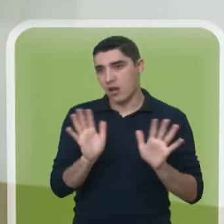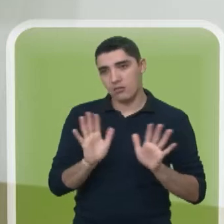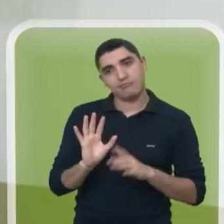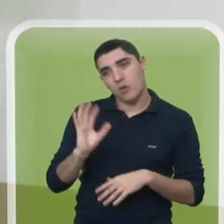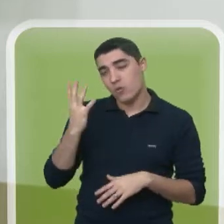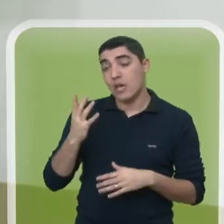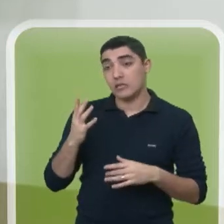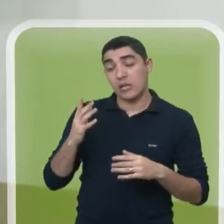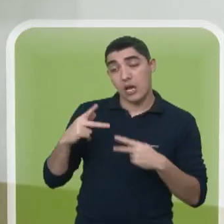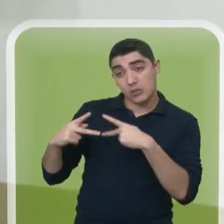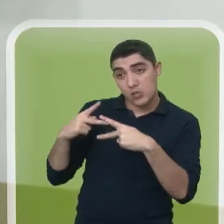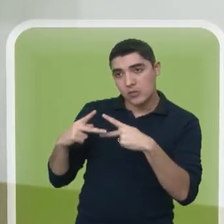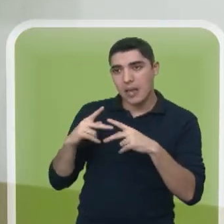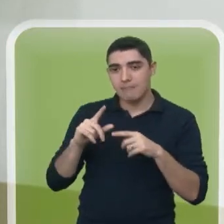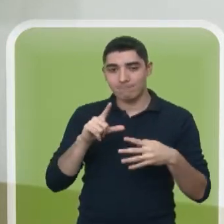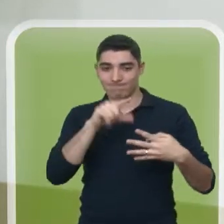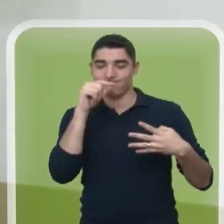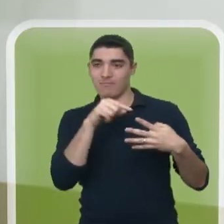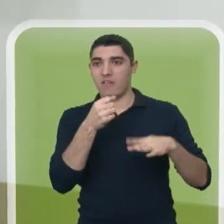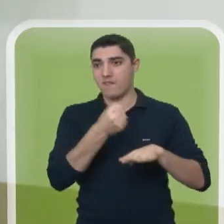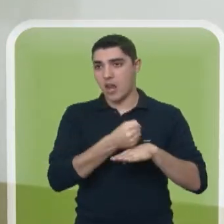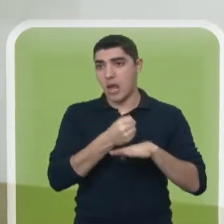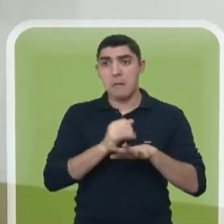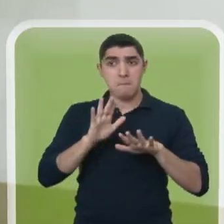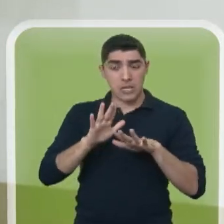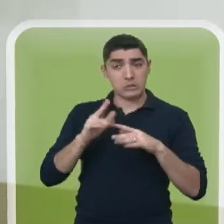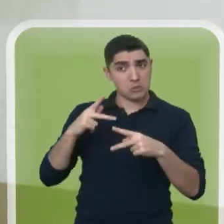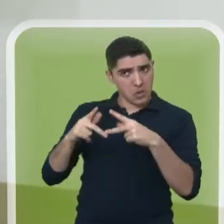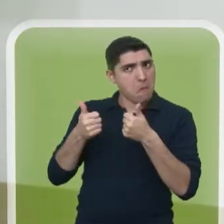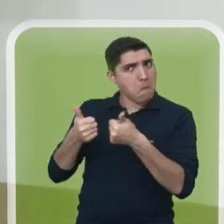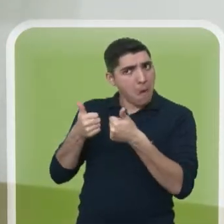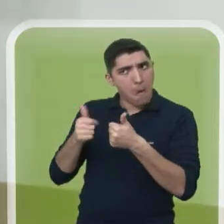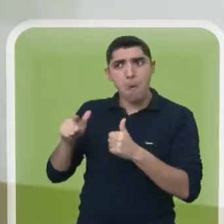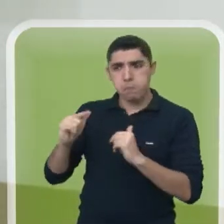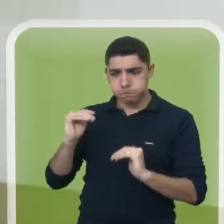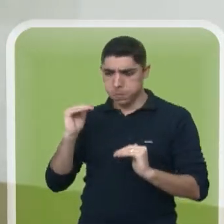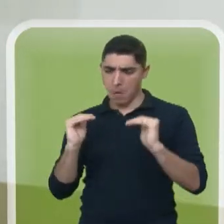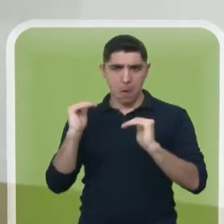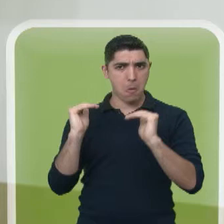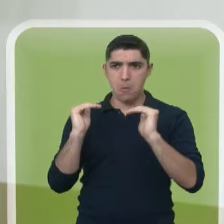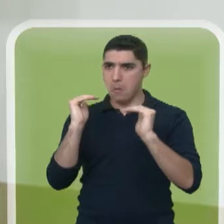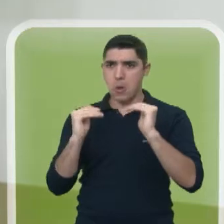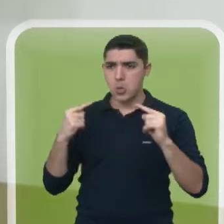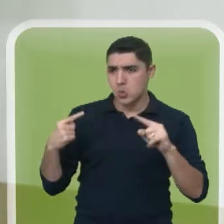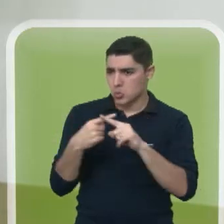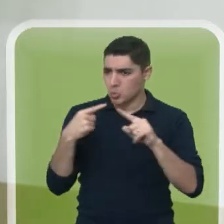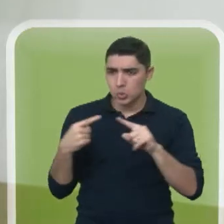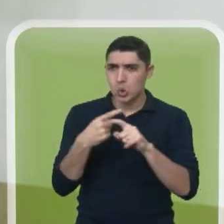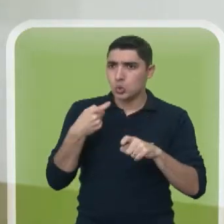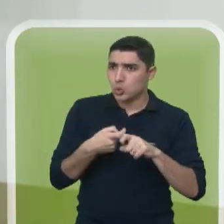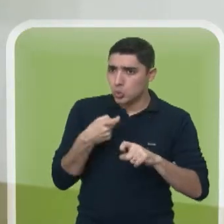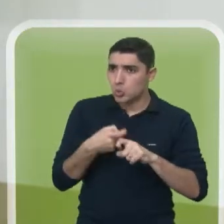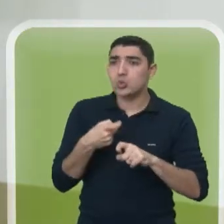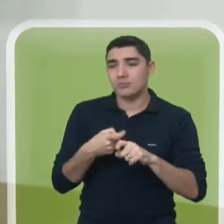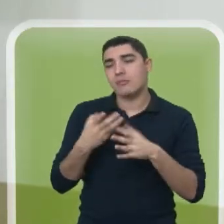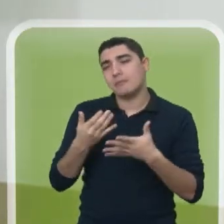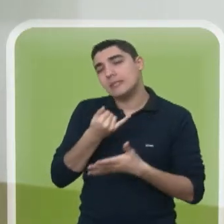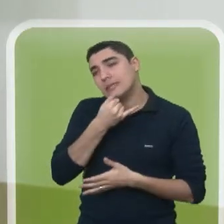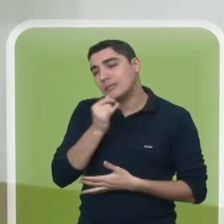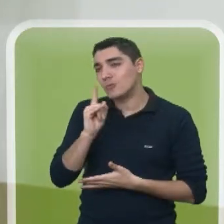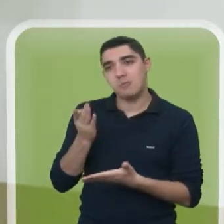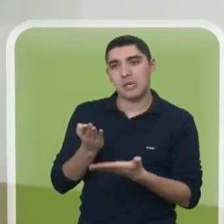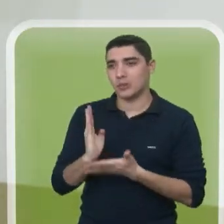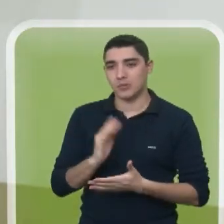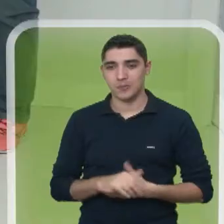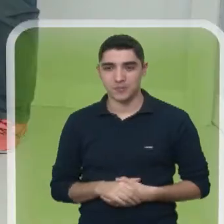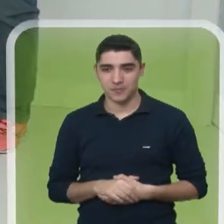mais forte, mas caiu de pé, impôs seu jogo, jogou de uma maneira séria, e, infelizmente, não passou de fase. E